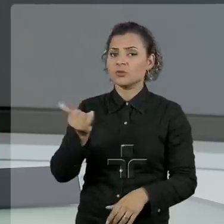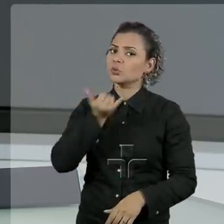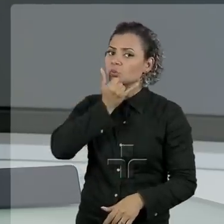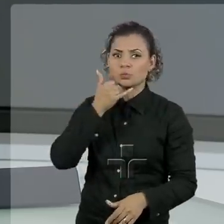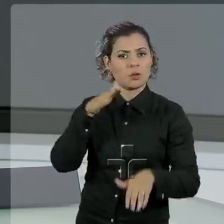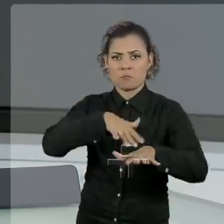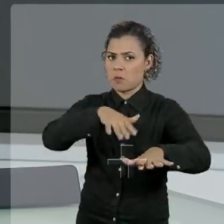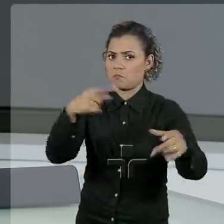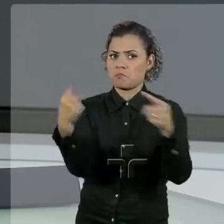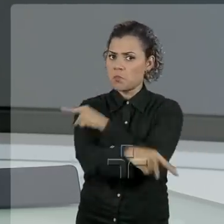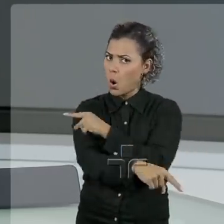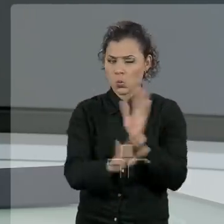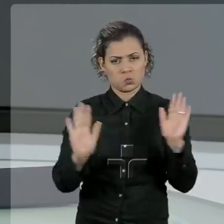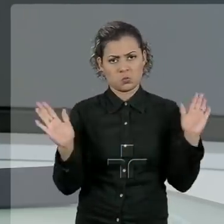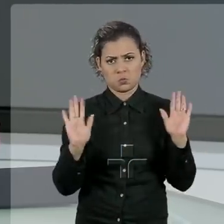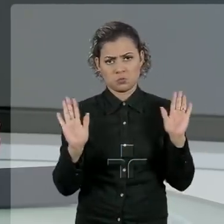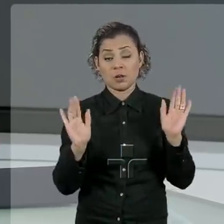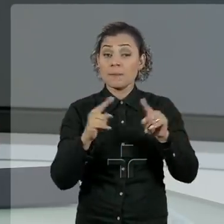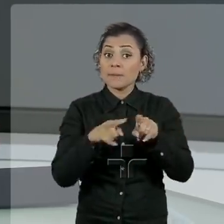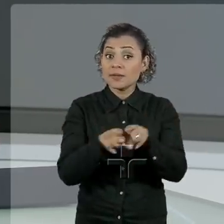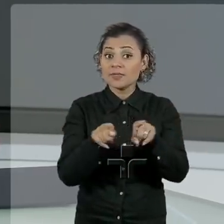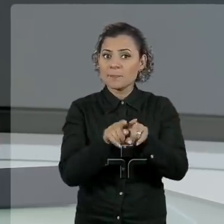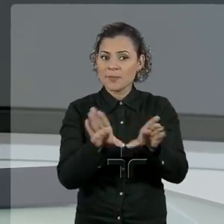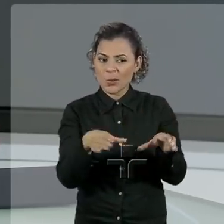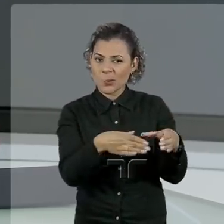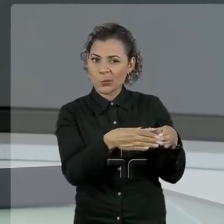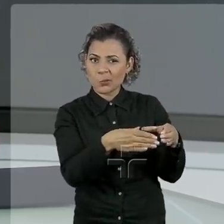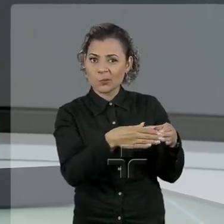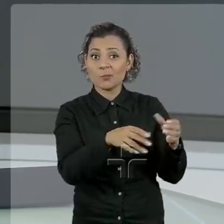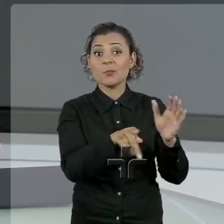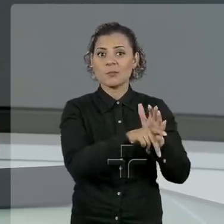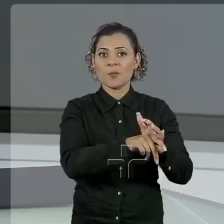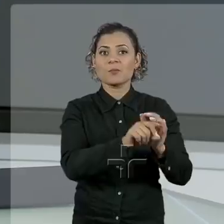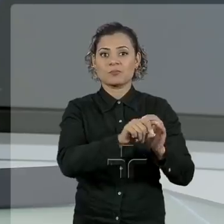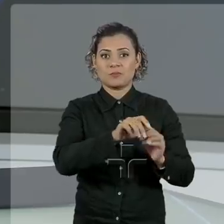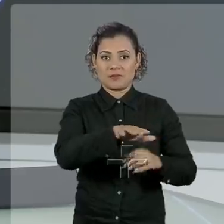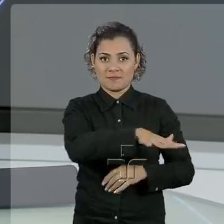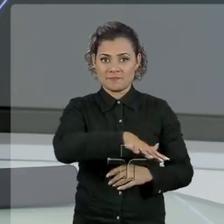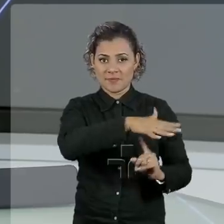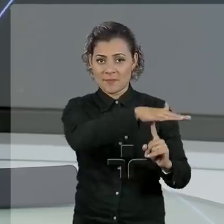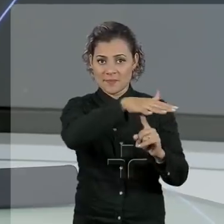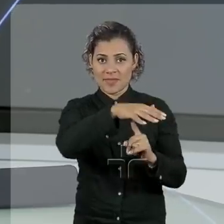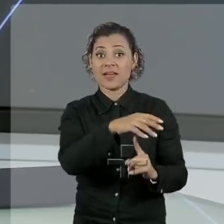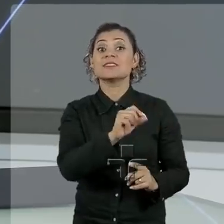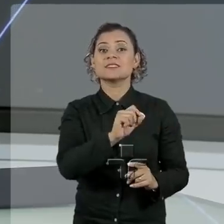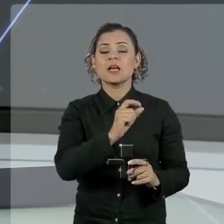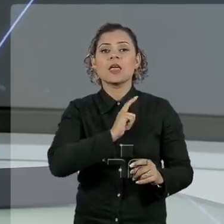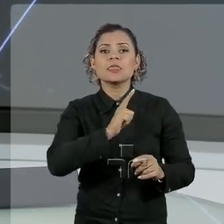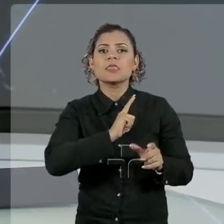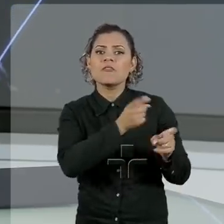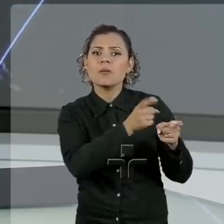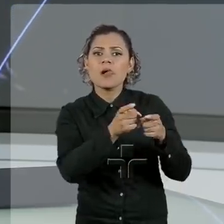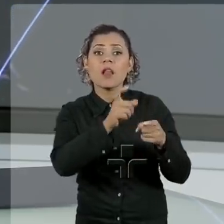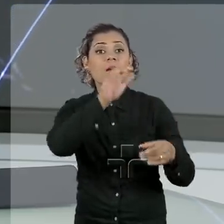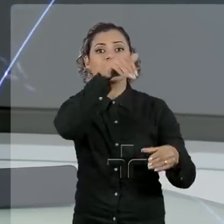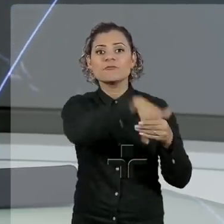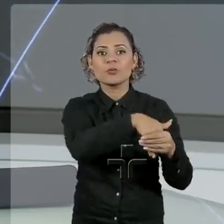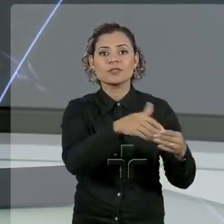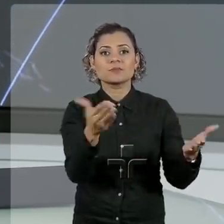manifestação errada. Enquanto isso, do outro lado da Praça dos Três Poderes, os deputados concluíram a votação da